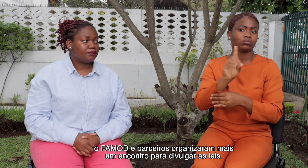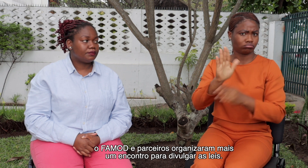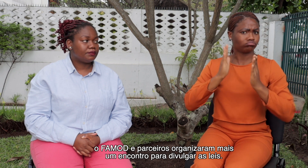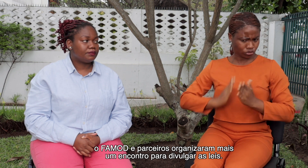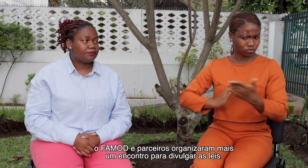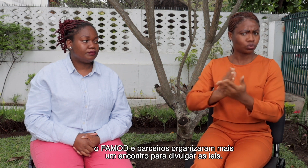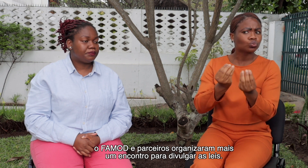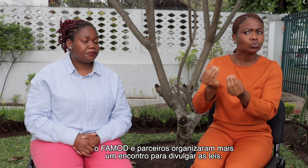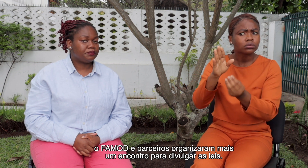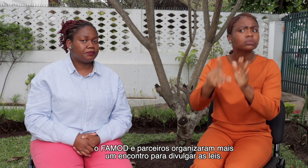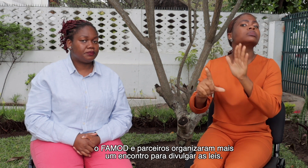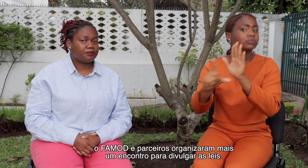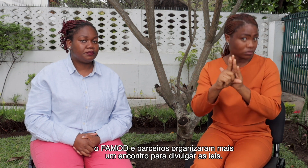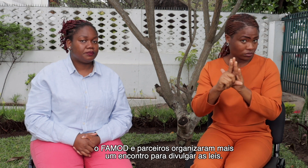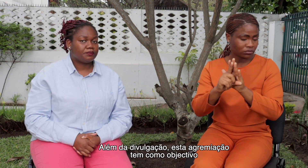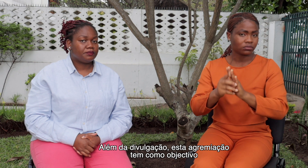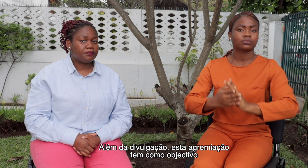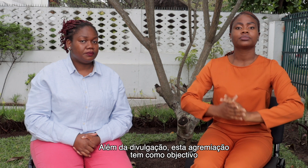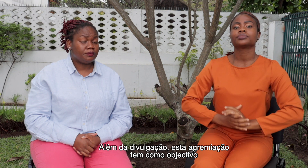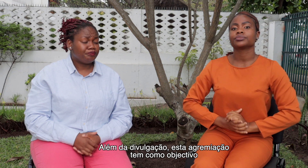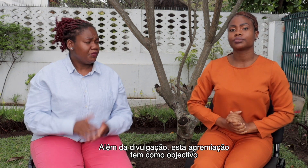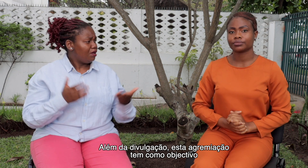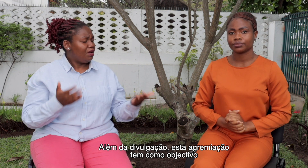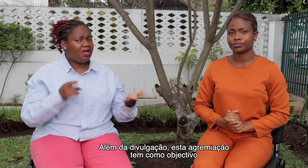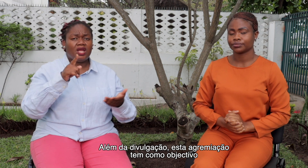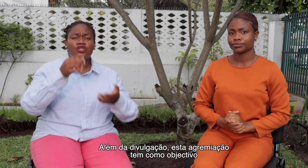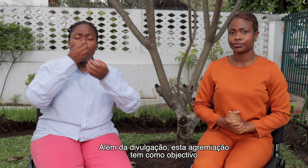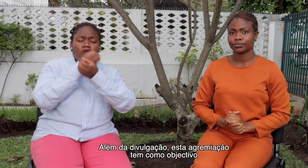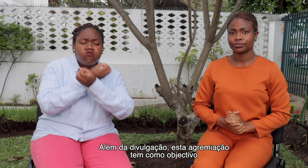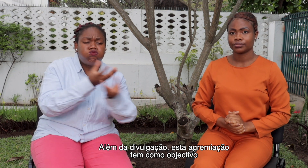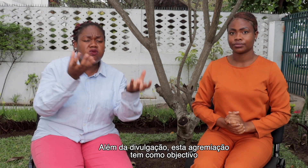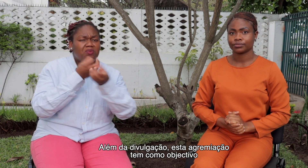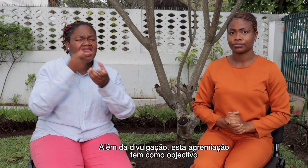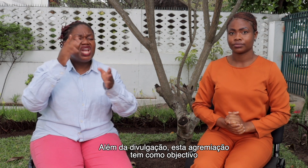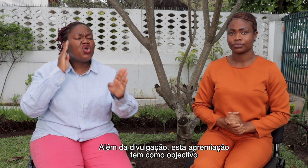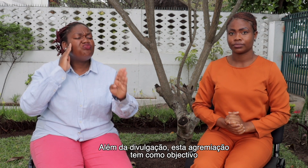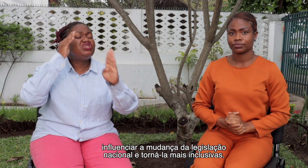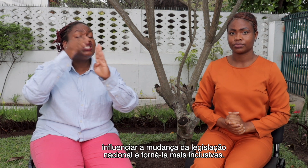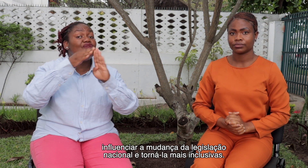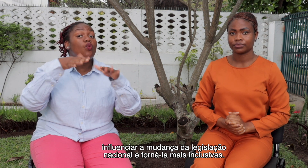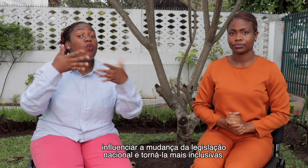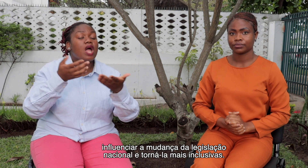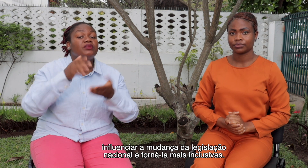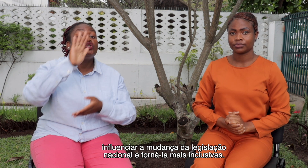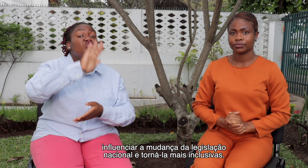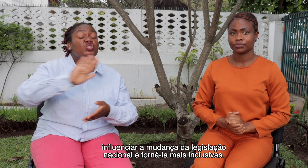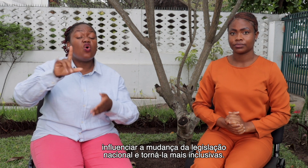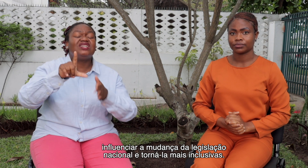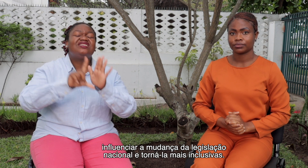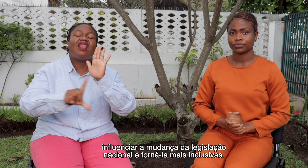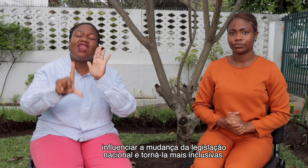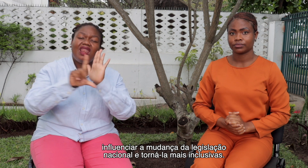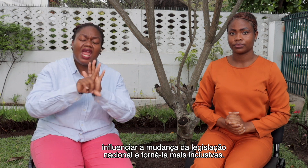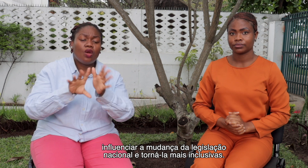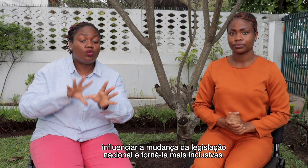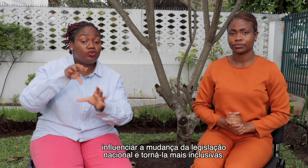um encontro para divulgar as leis. Além da divulgação, esta agremiação tem como objetivo influenciar a mudança de